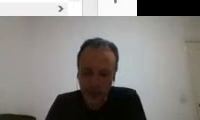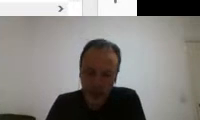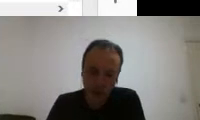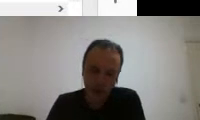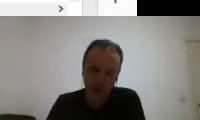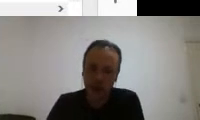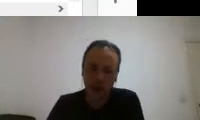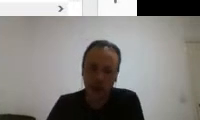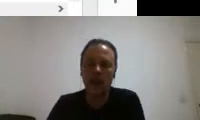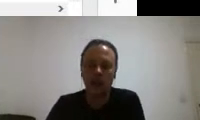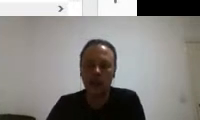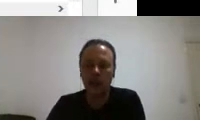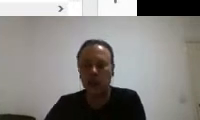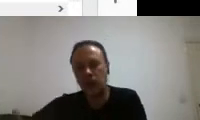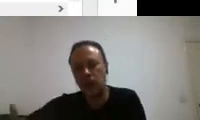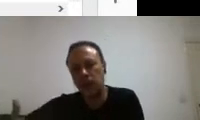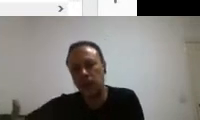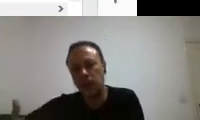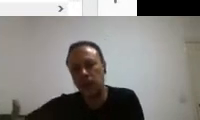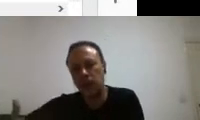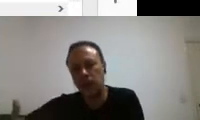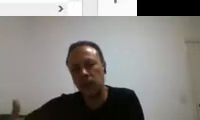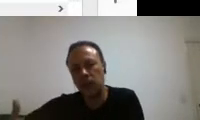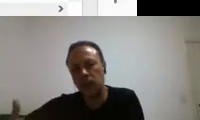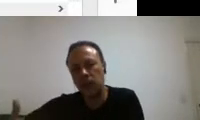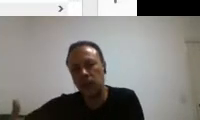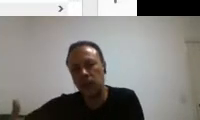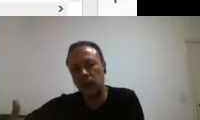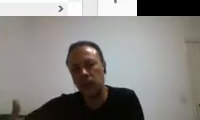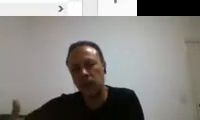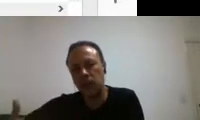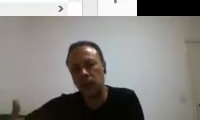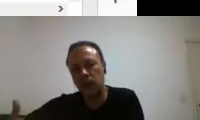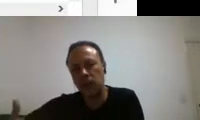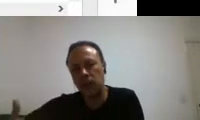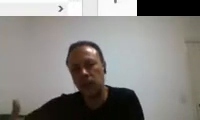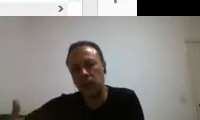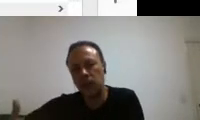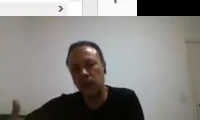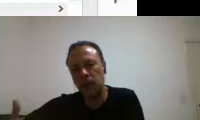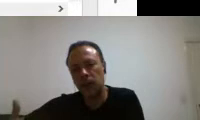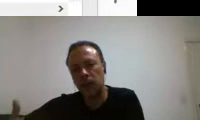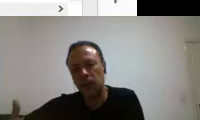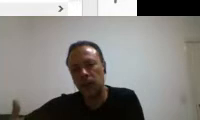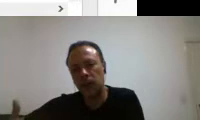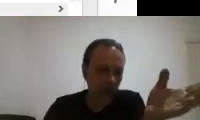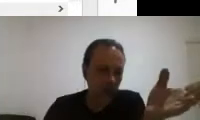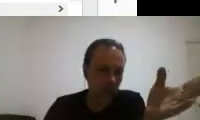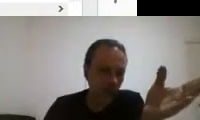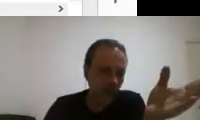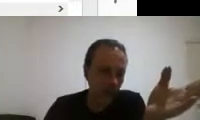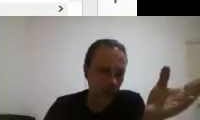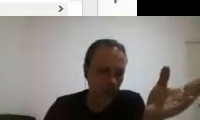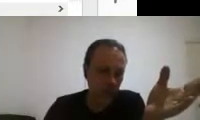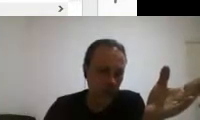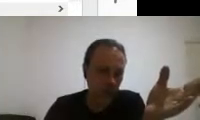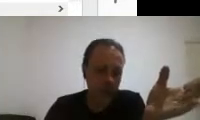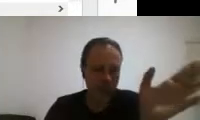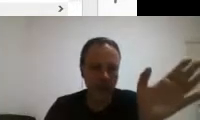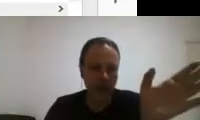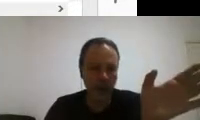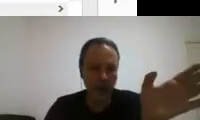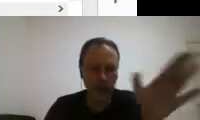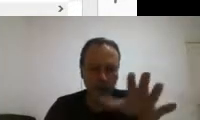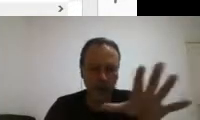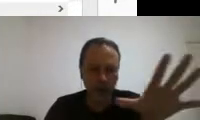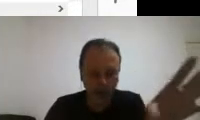assim, pensando já na prática, na questão física mesmo. Então, eu preciso não ter dúvidas sobre todos os relacionamentos